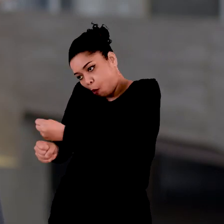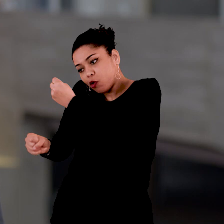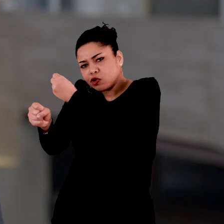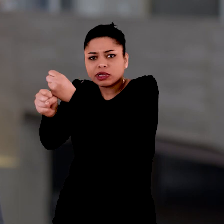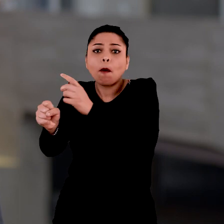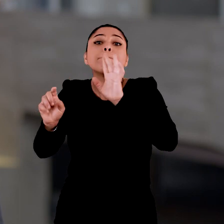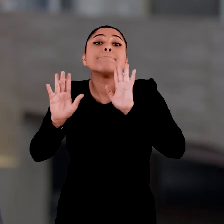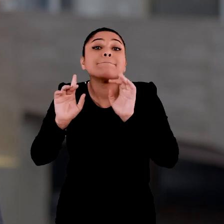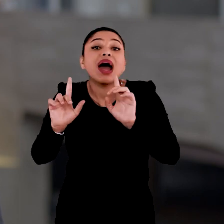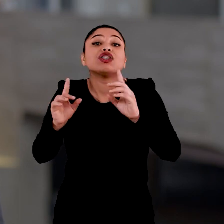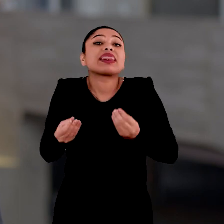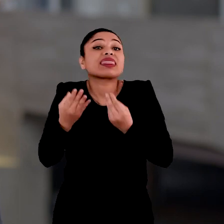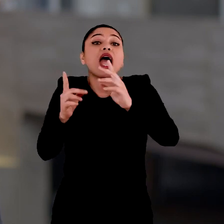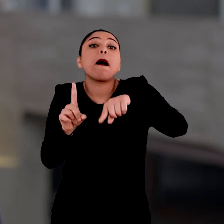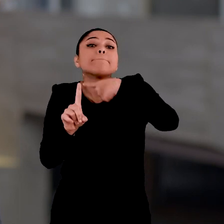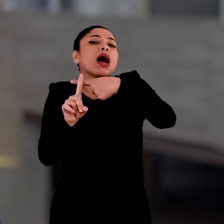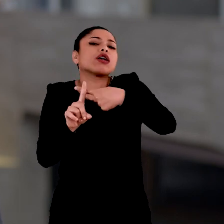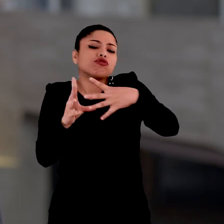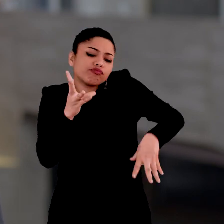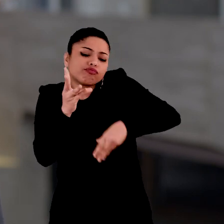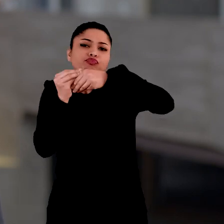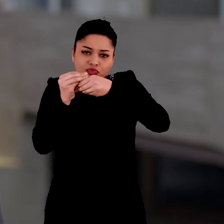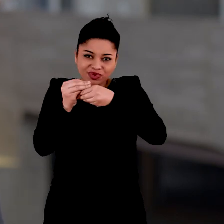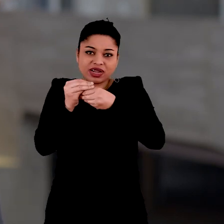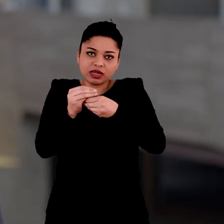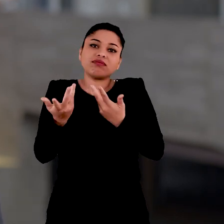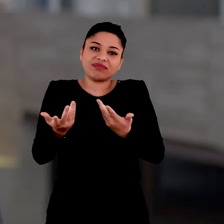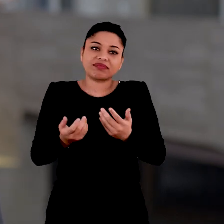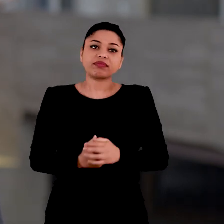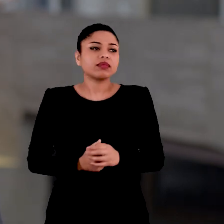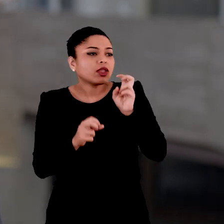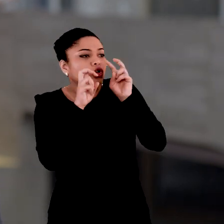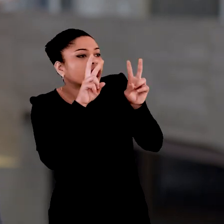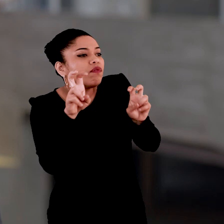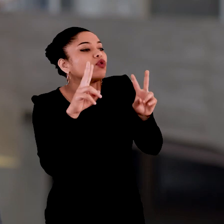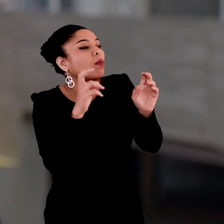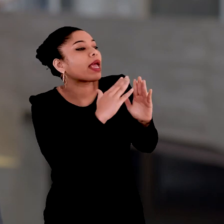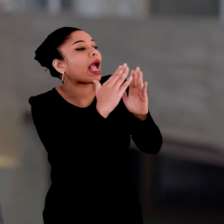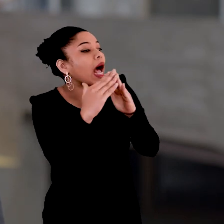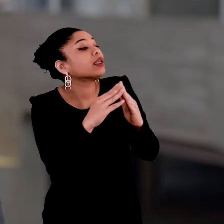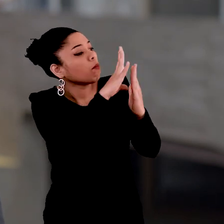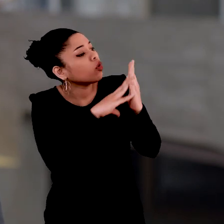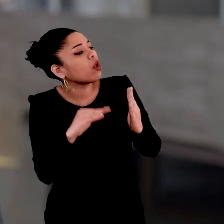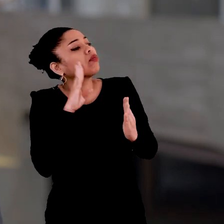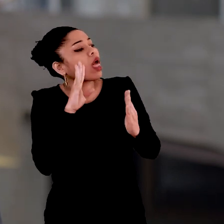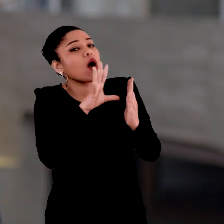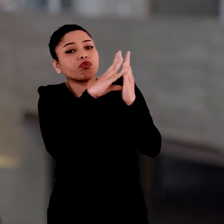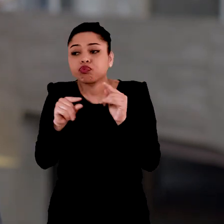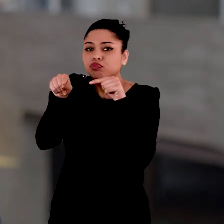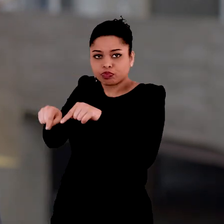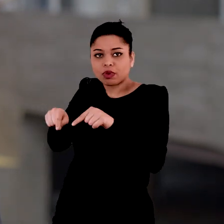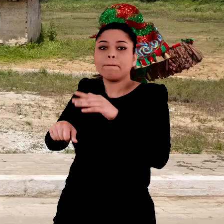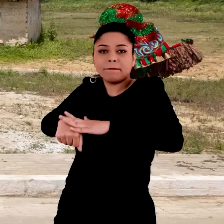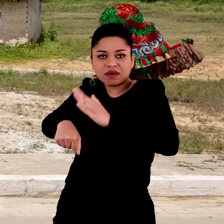E com isso a gente buscou trabalhar através de uma arquitetura simples, um projeto que fosse viável economicamente, mas ao mesmo tempo que